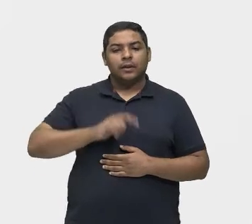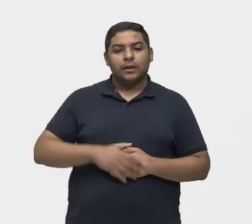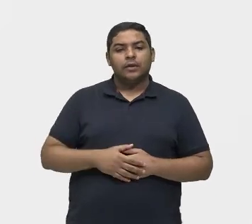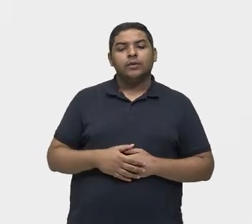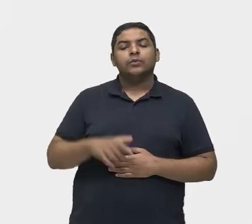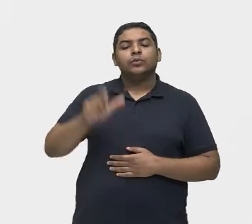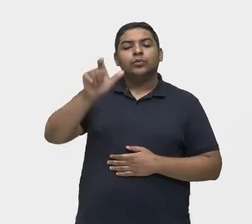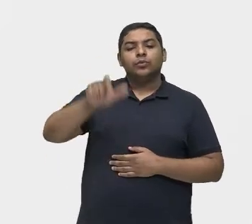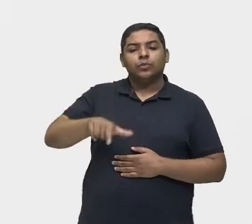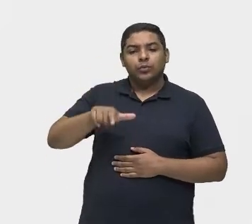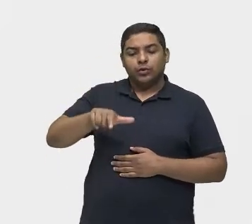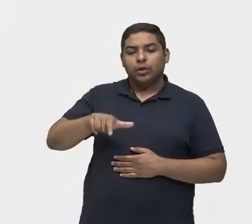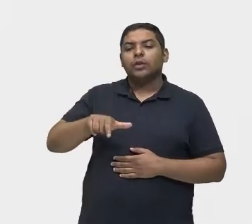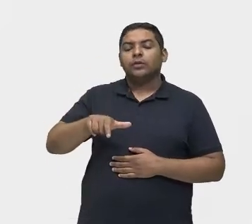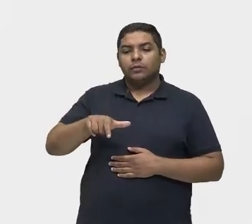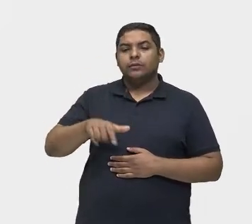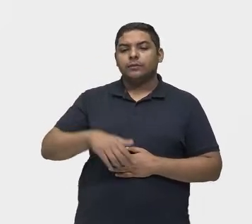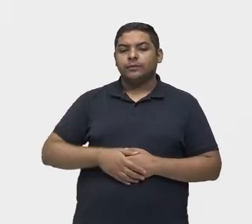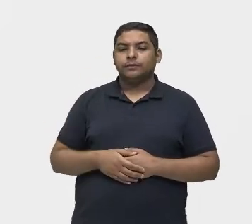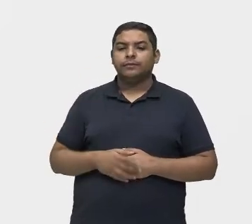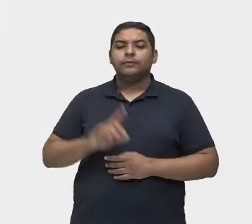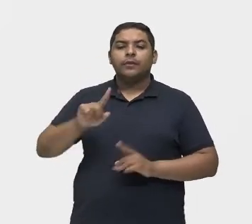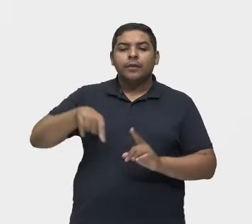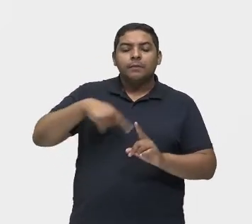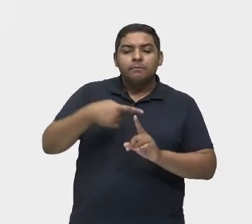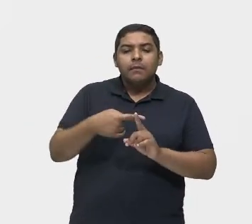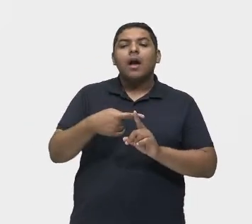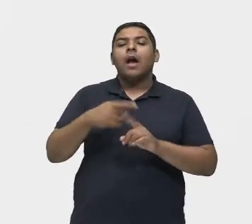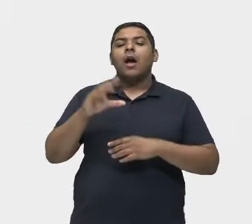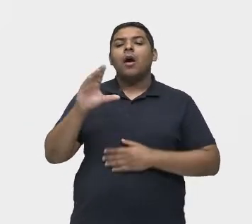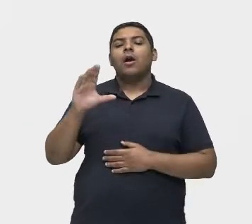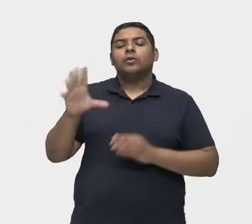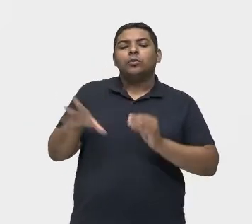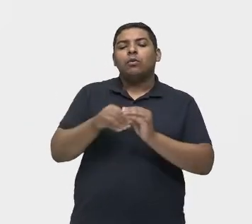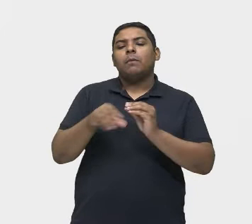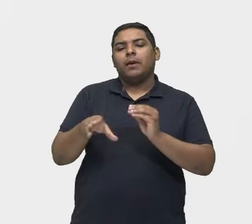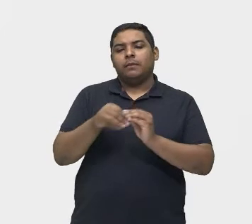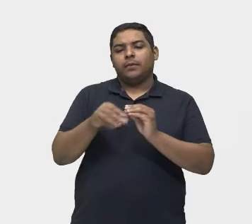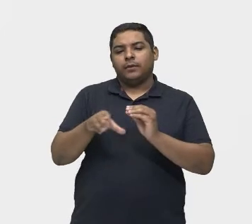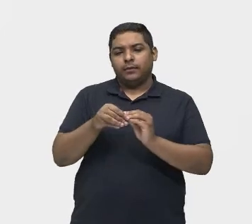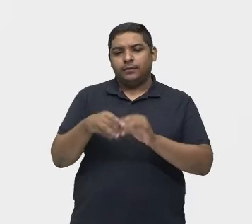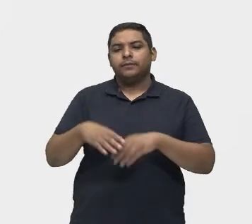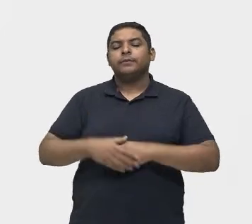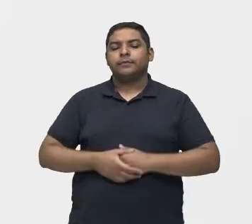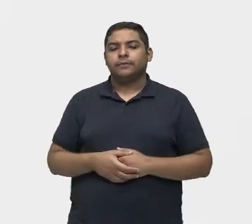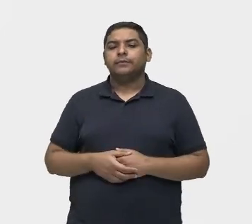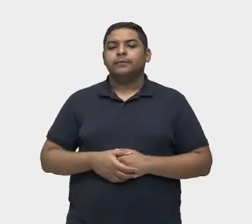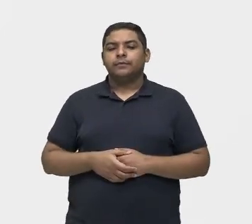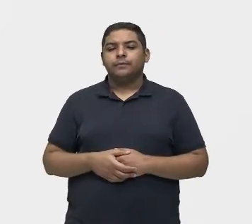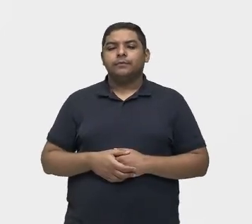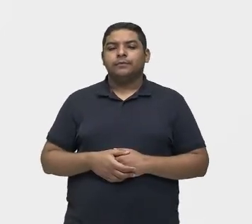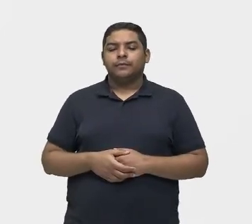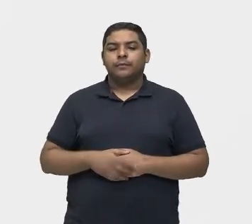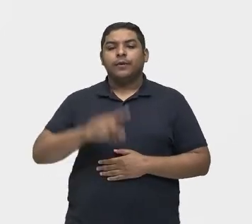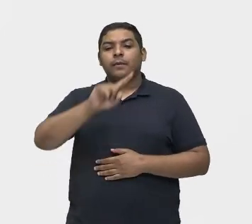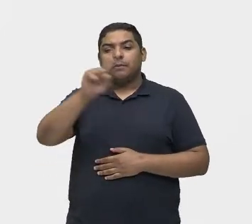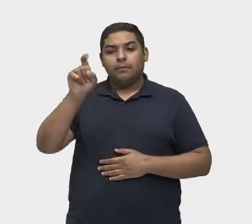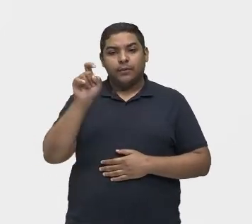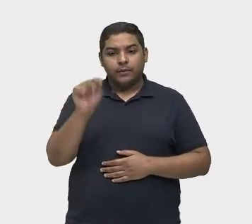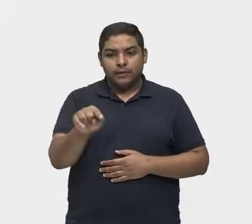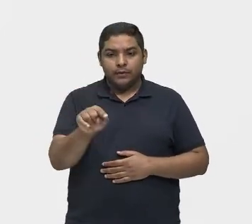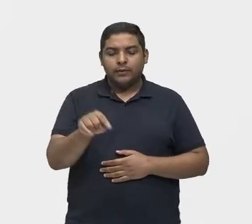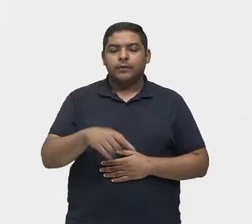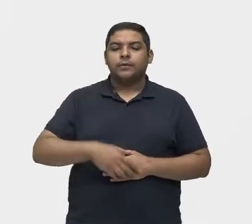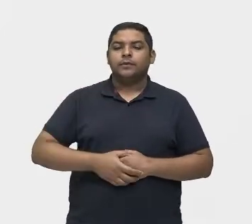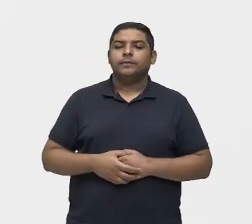é de quem eu falo, daquilo que eu falo, mais o complemento e, por final, ali, o question mark, que é o ponto de interrogação. Olha